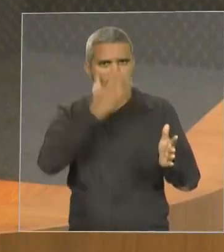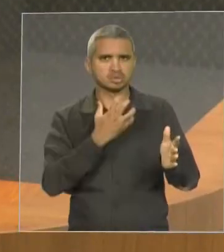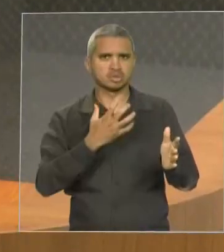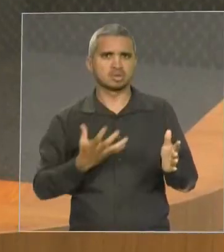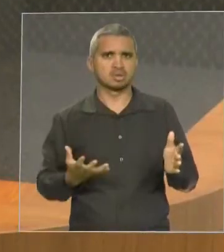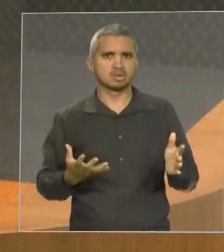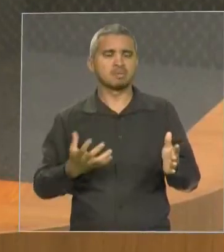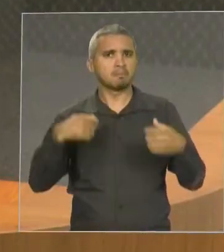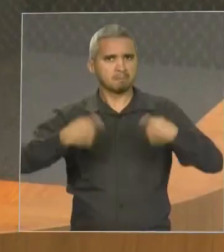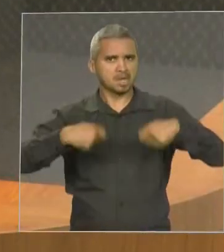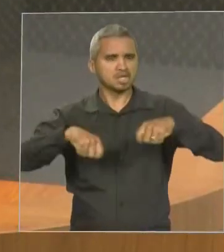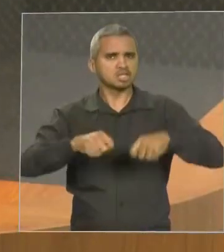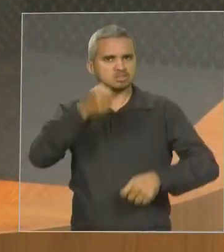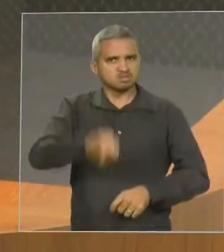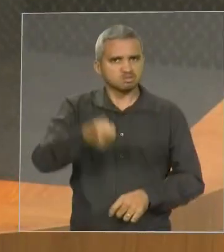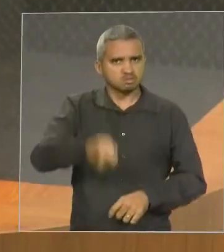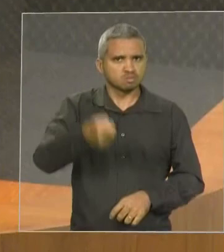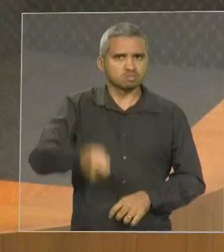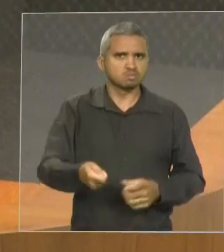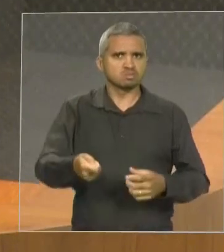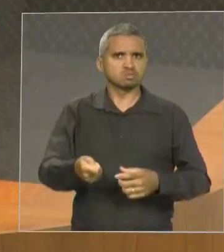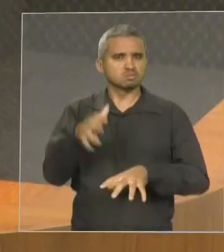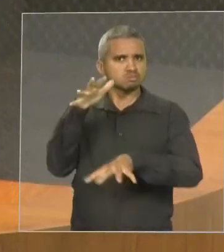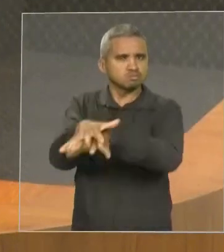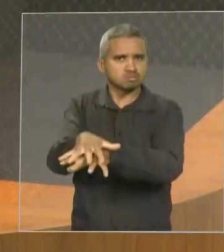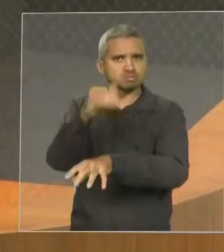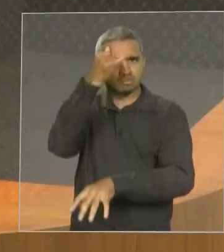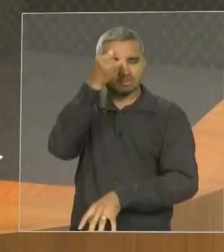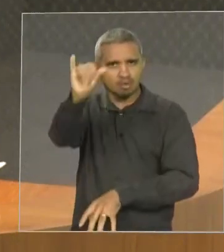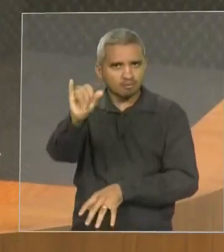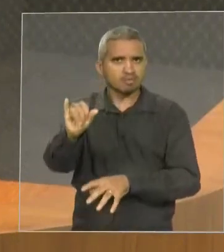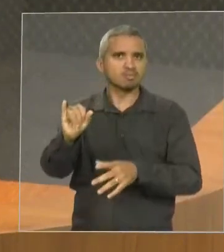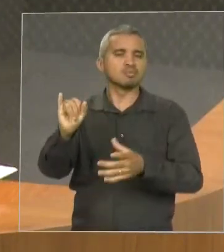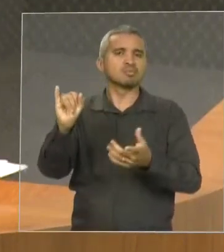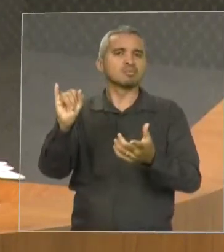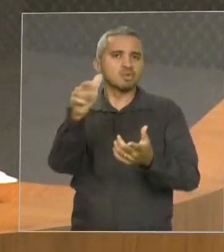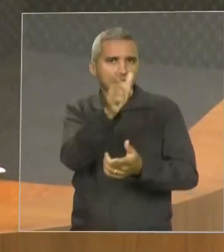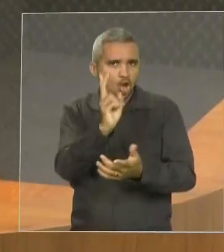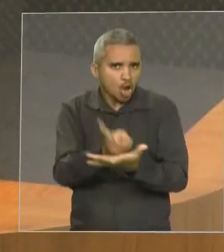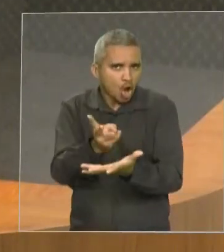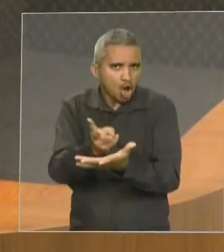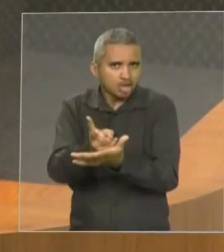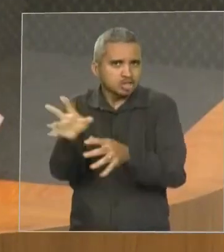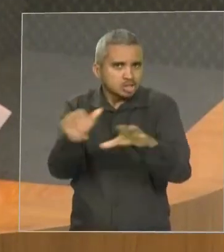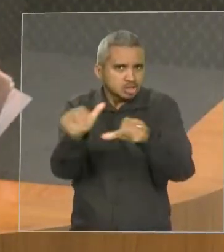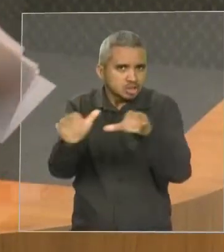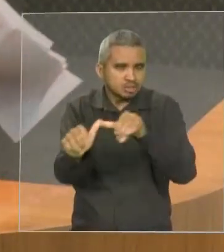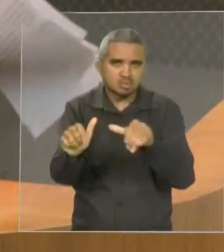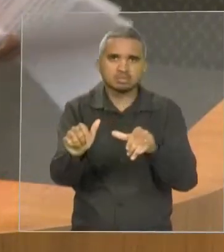ser enérgicos para combater essa prática criminosa do governador Flávio Dino. Obrigada a todos.